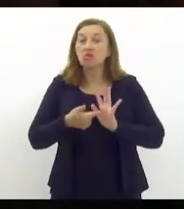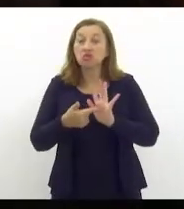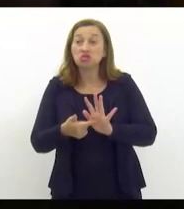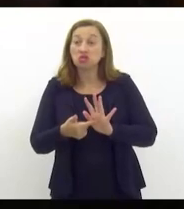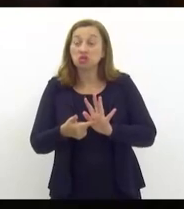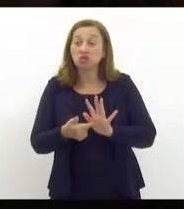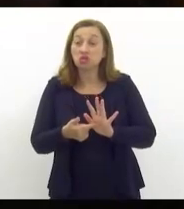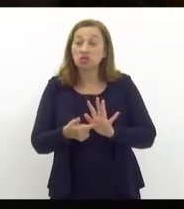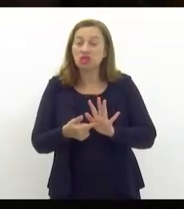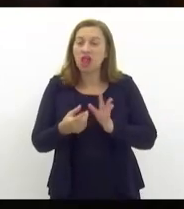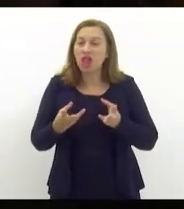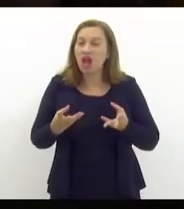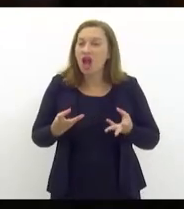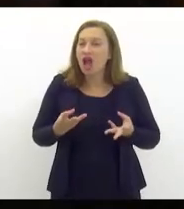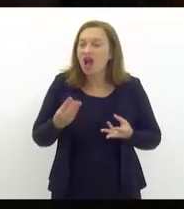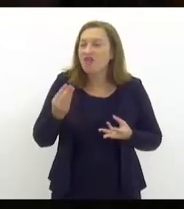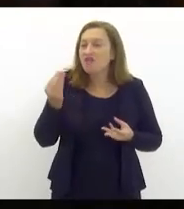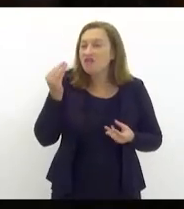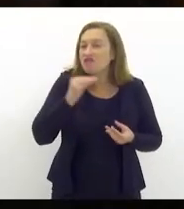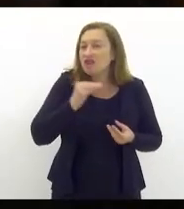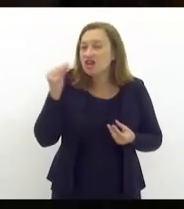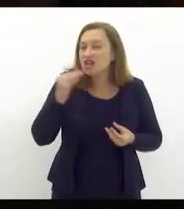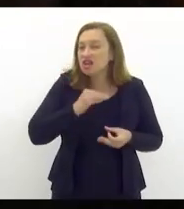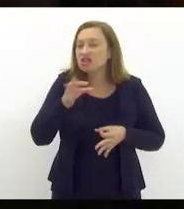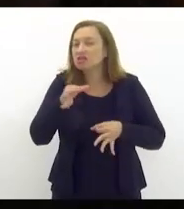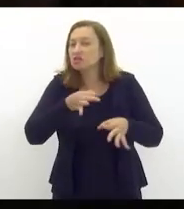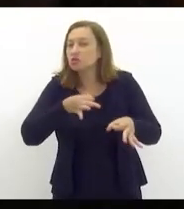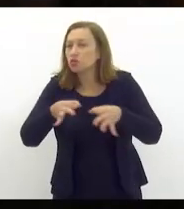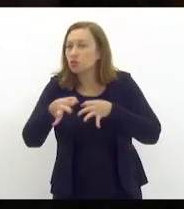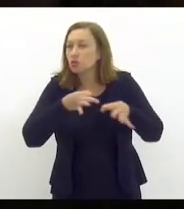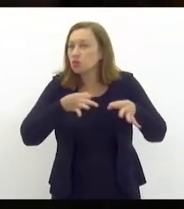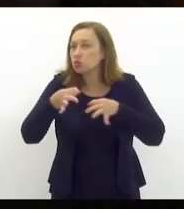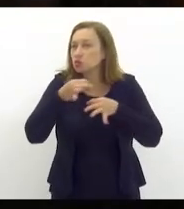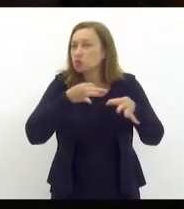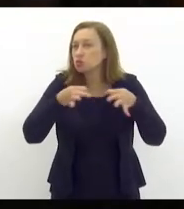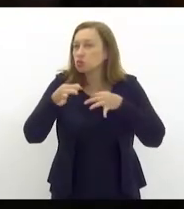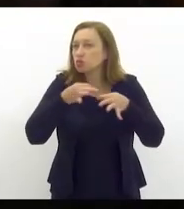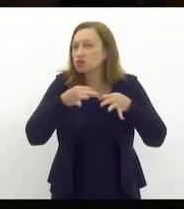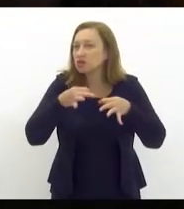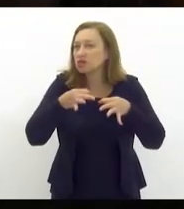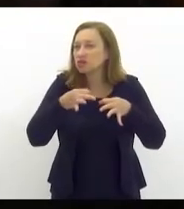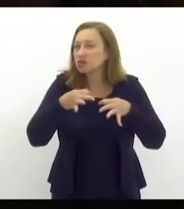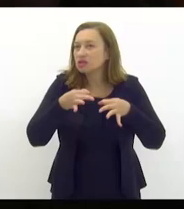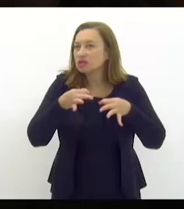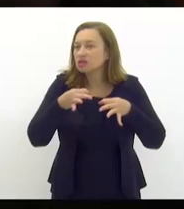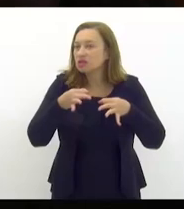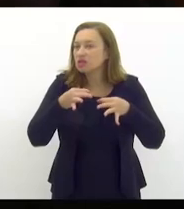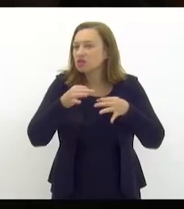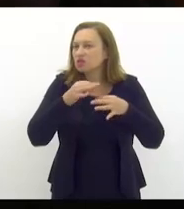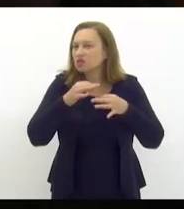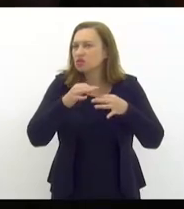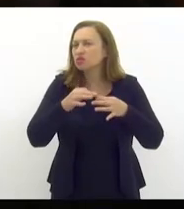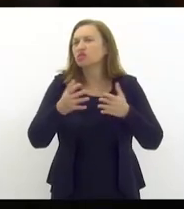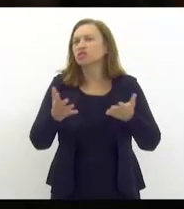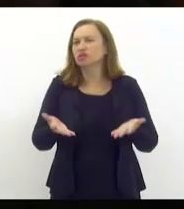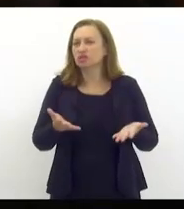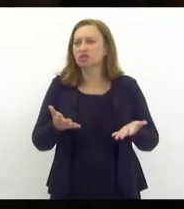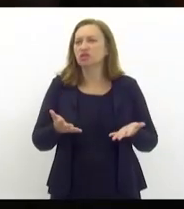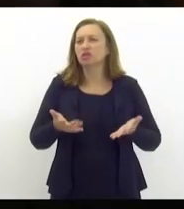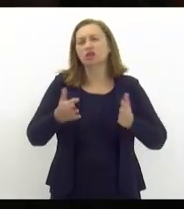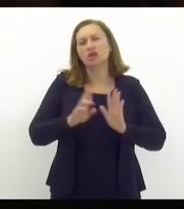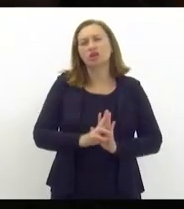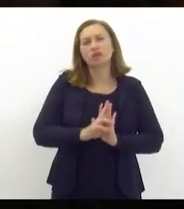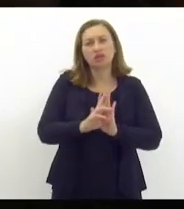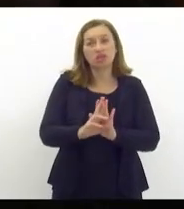a fragilidade em se organizar, dada a atrapalhada que representa